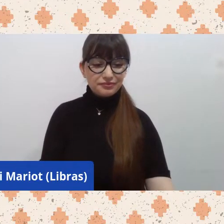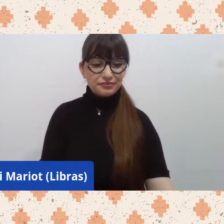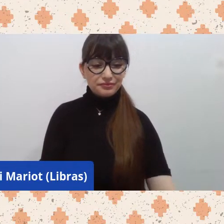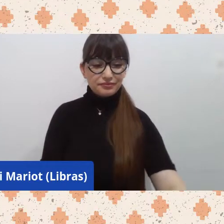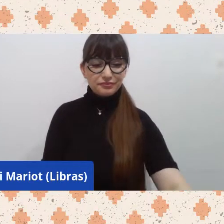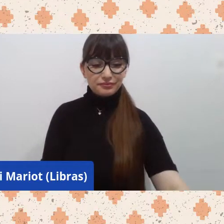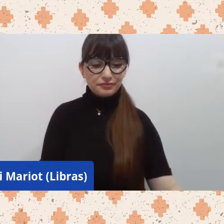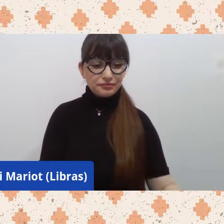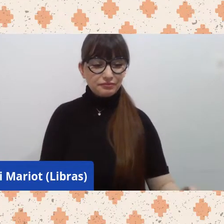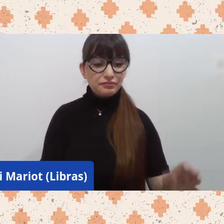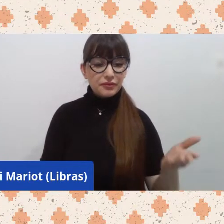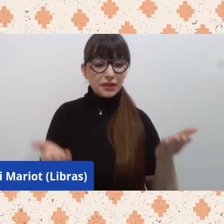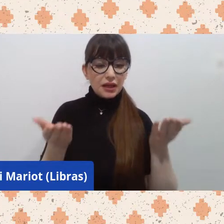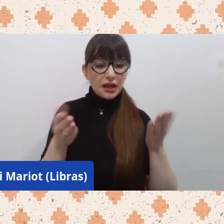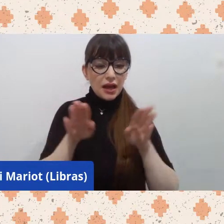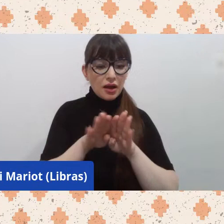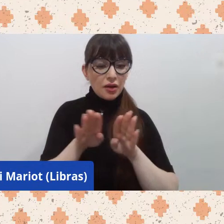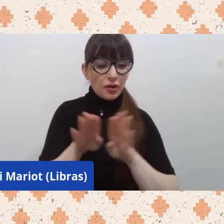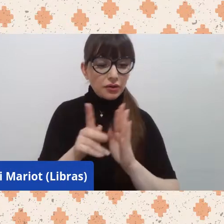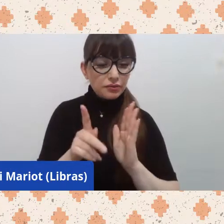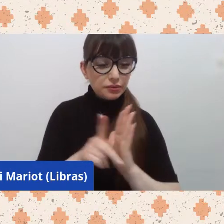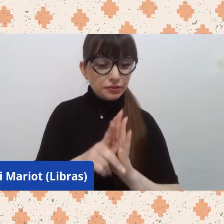transmissão.